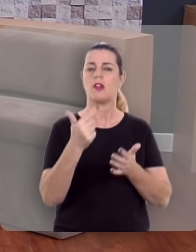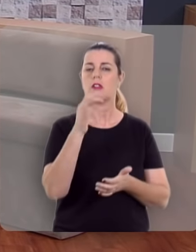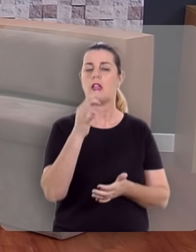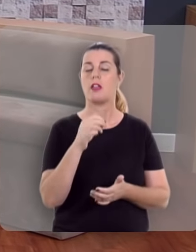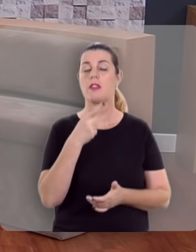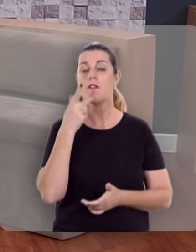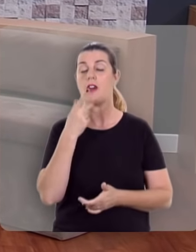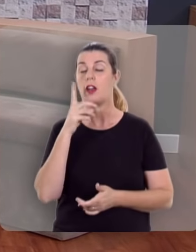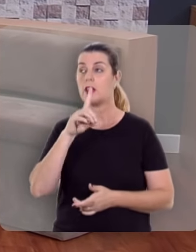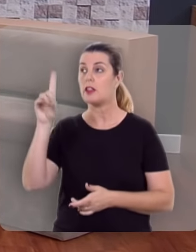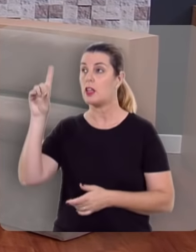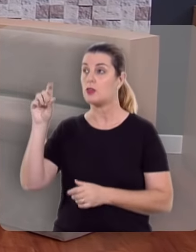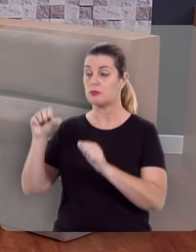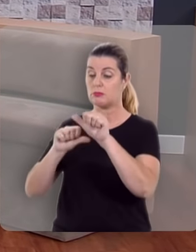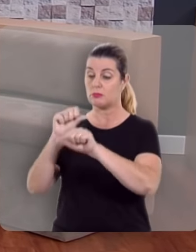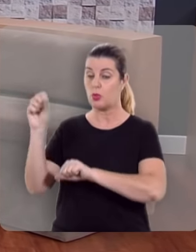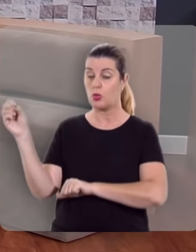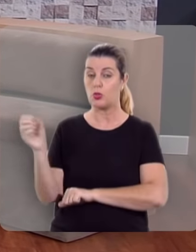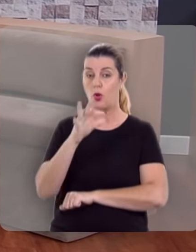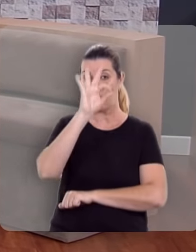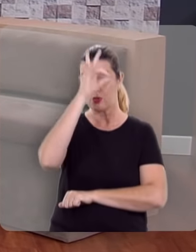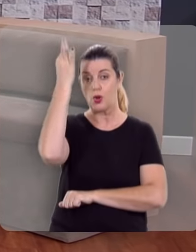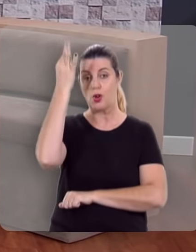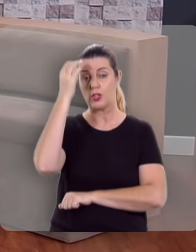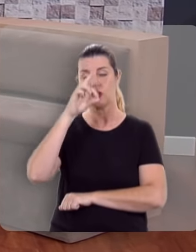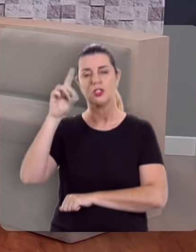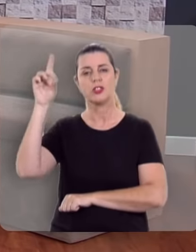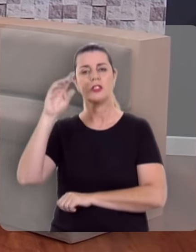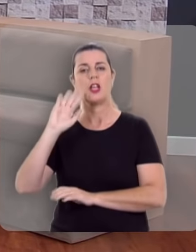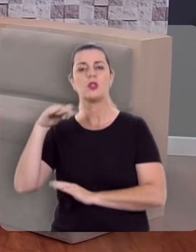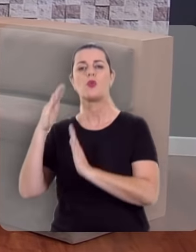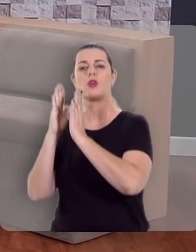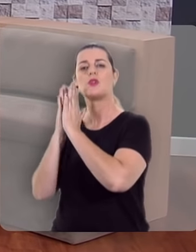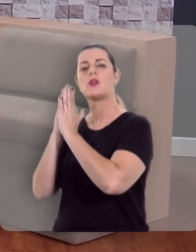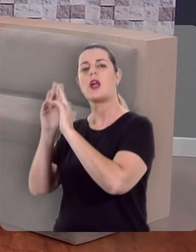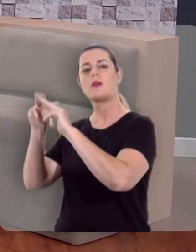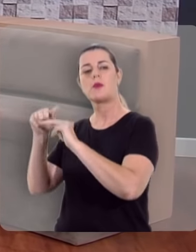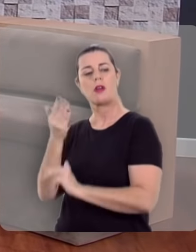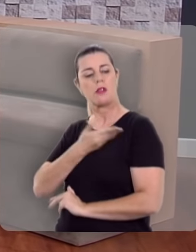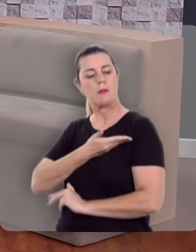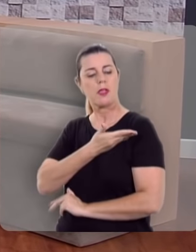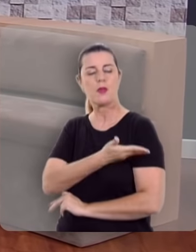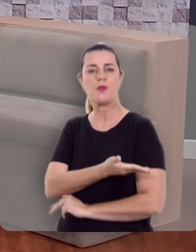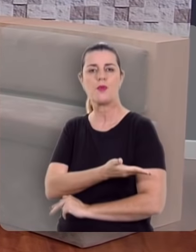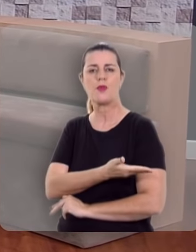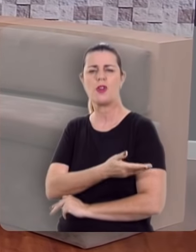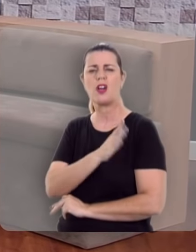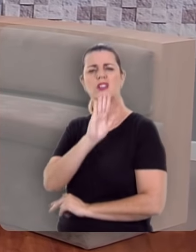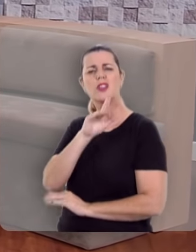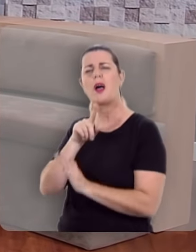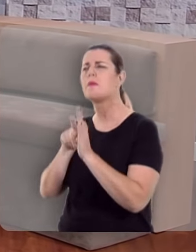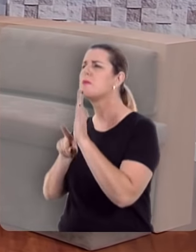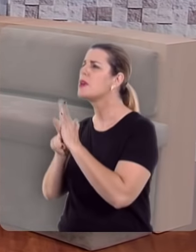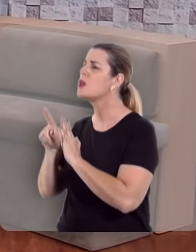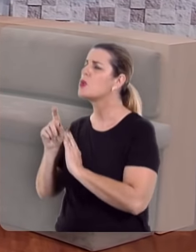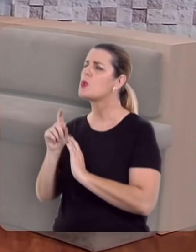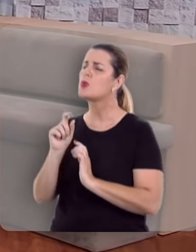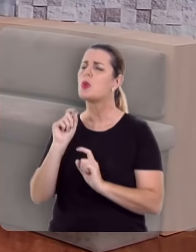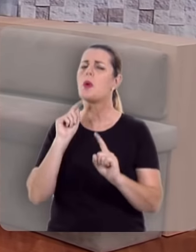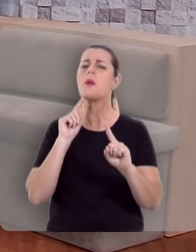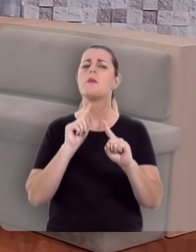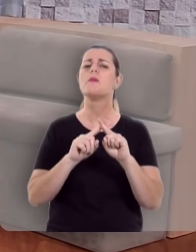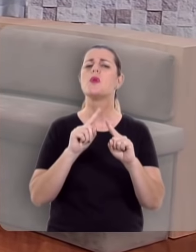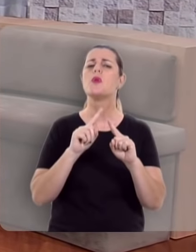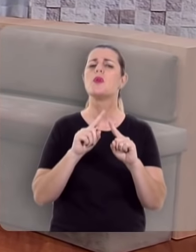lemos, Jó 42:10, diz que Deus restaurou a sorte de Jó quando este